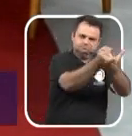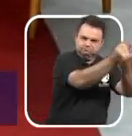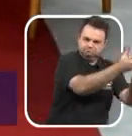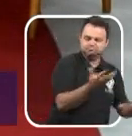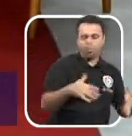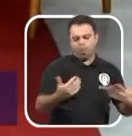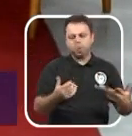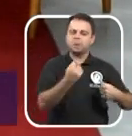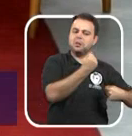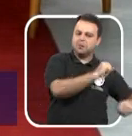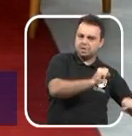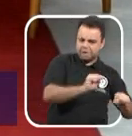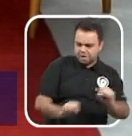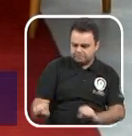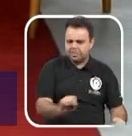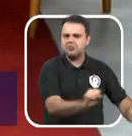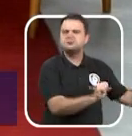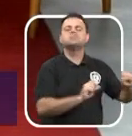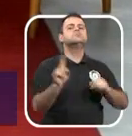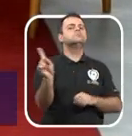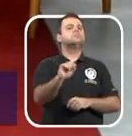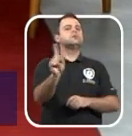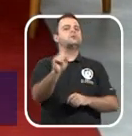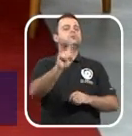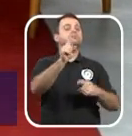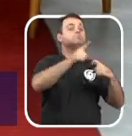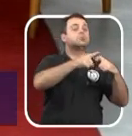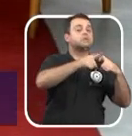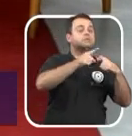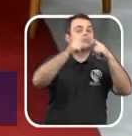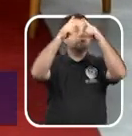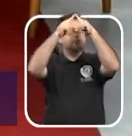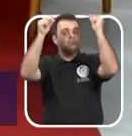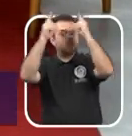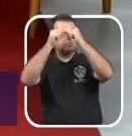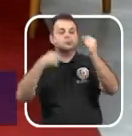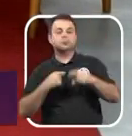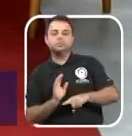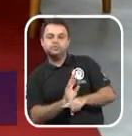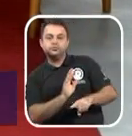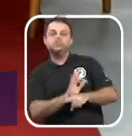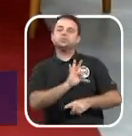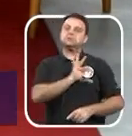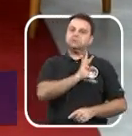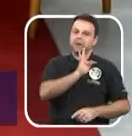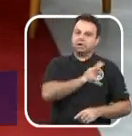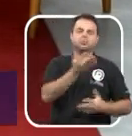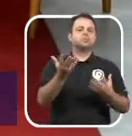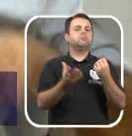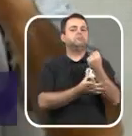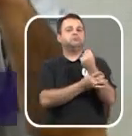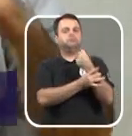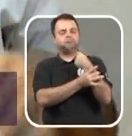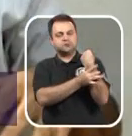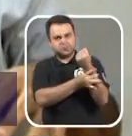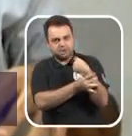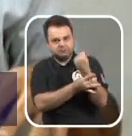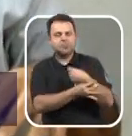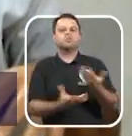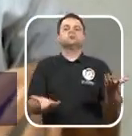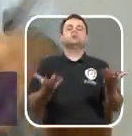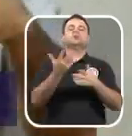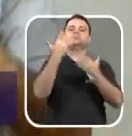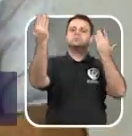não. Eu estou falando de médico, enfermeiro, auxiliar de enfermagem, técnico de enfermagem, fisioterapeuta,